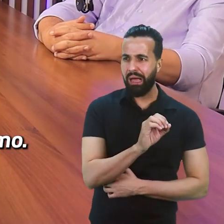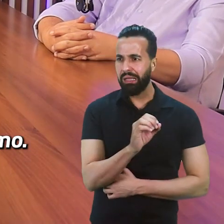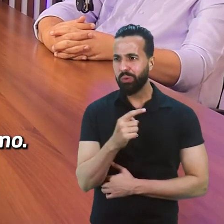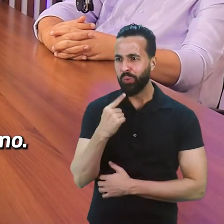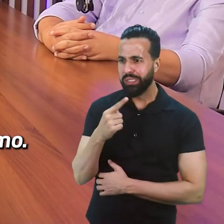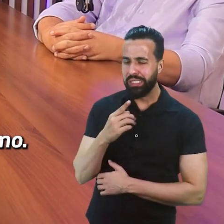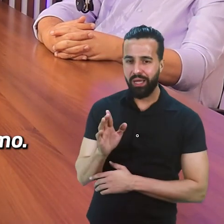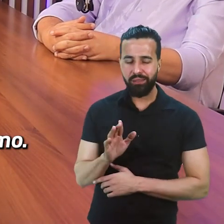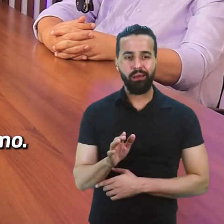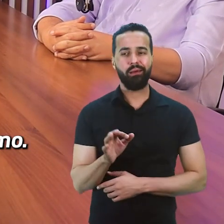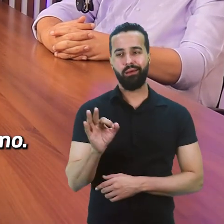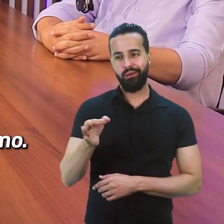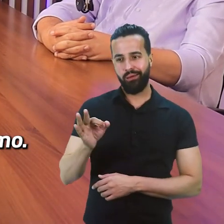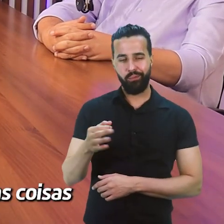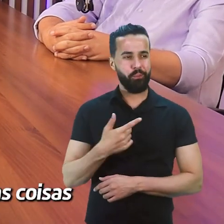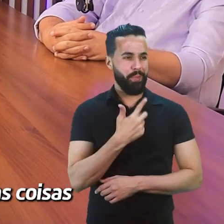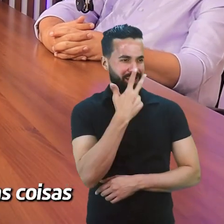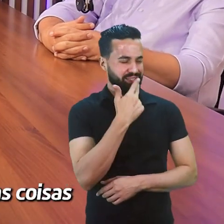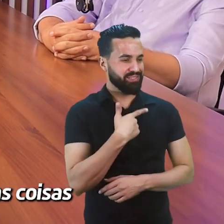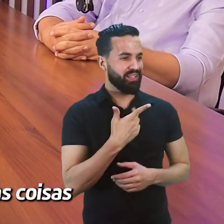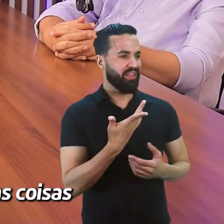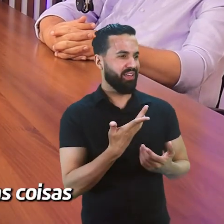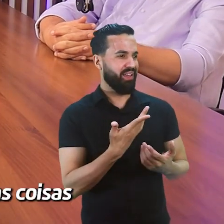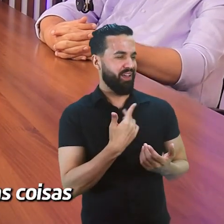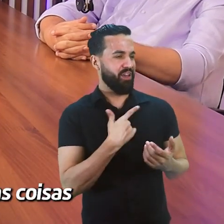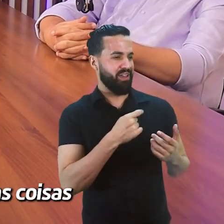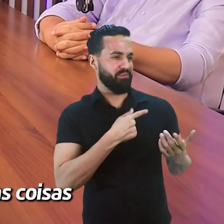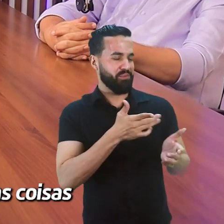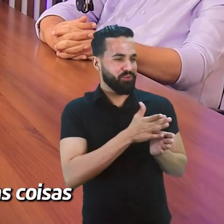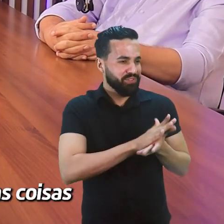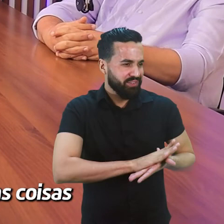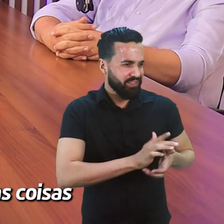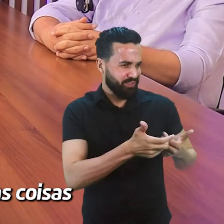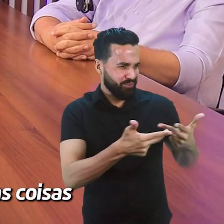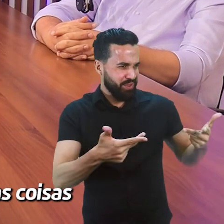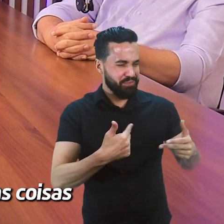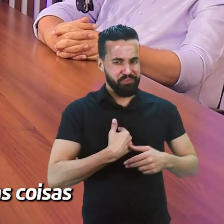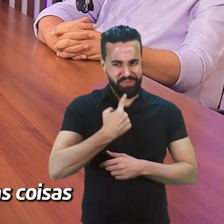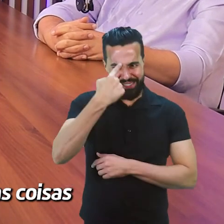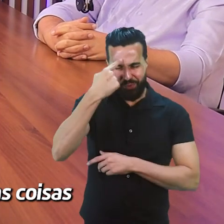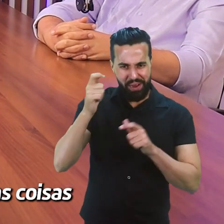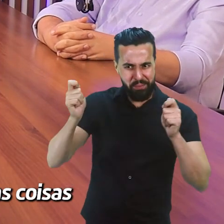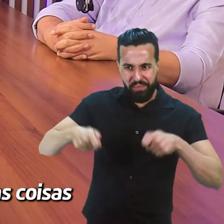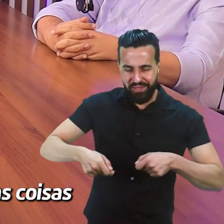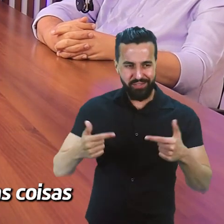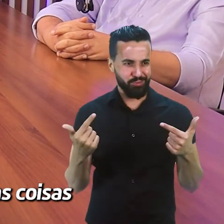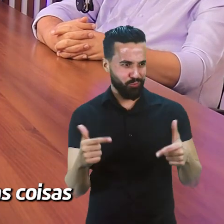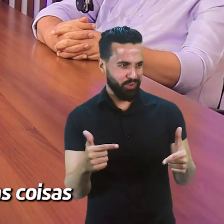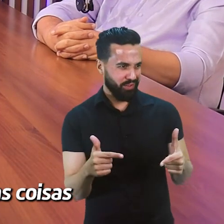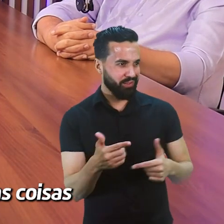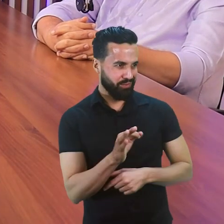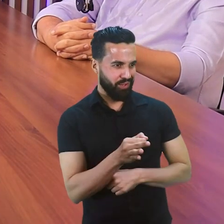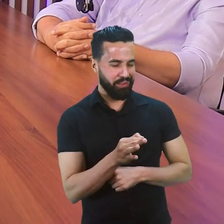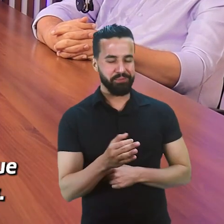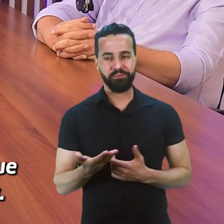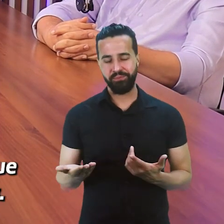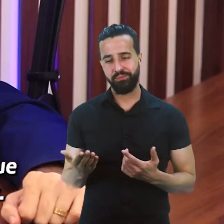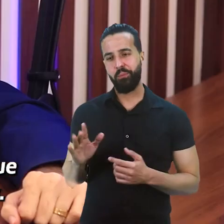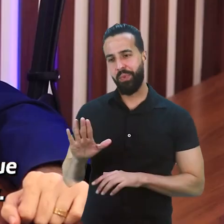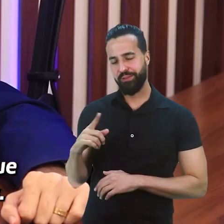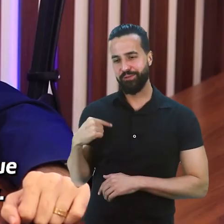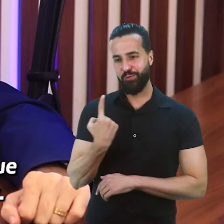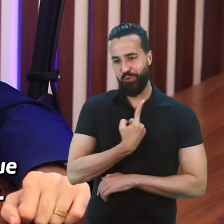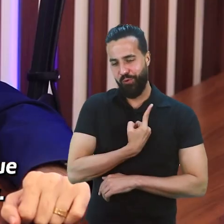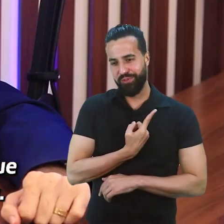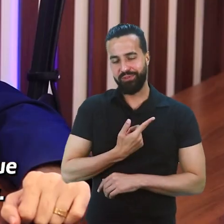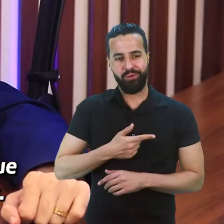capacitismo. Justamente. A disciplinação por conta da capacidade do outro. Mas nós que passamos por tantas coisas, e as pessoas